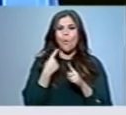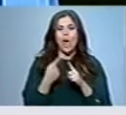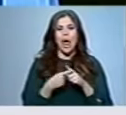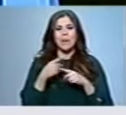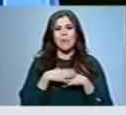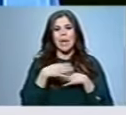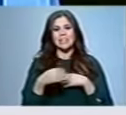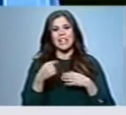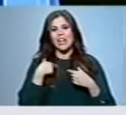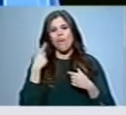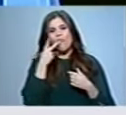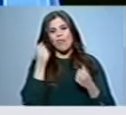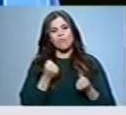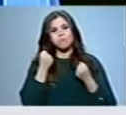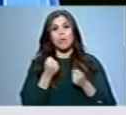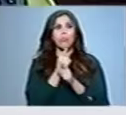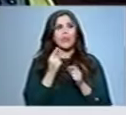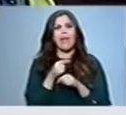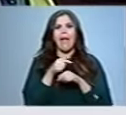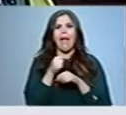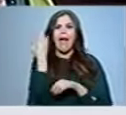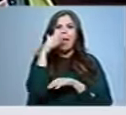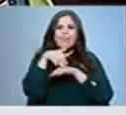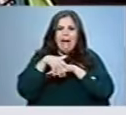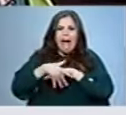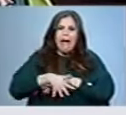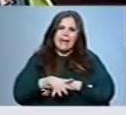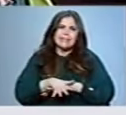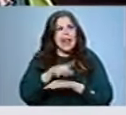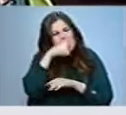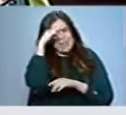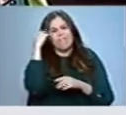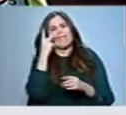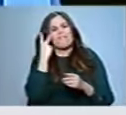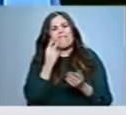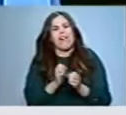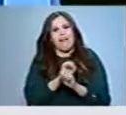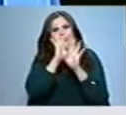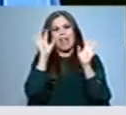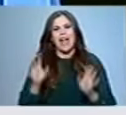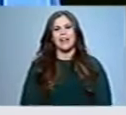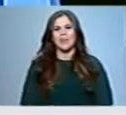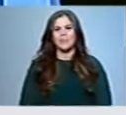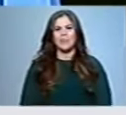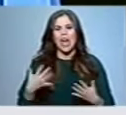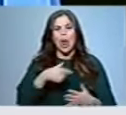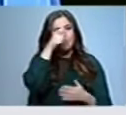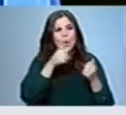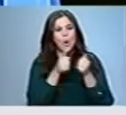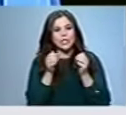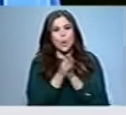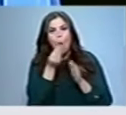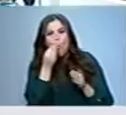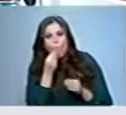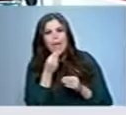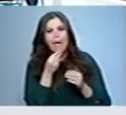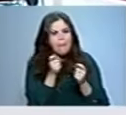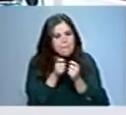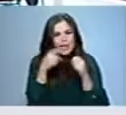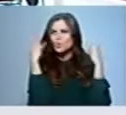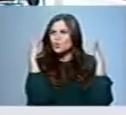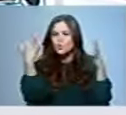normal. Ficas completamente fora. Ficas fixado a vir. Mas agora vamos apanhar a malta toda a comer raízes ao pé das árvores, vais ver.